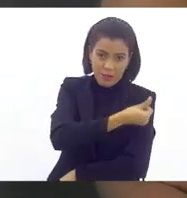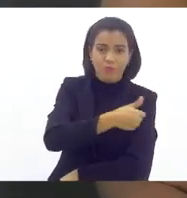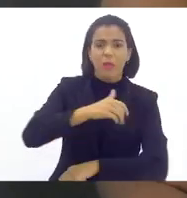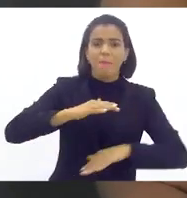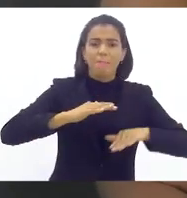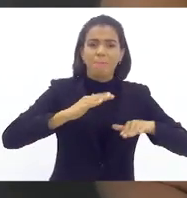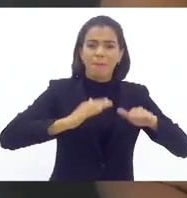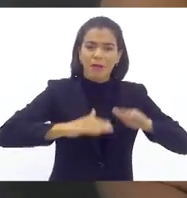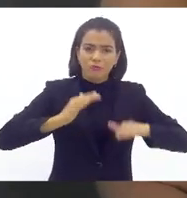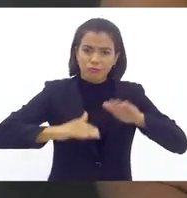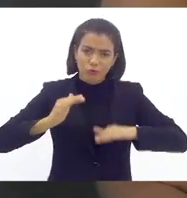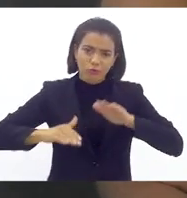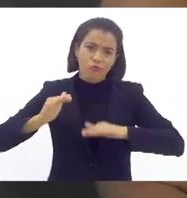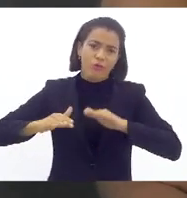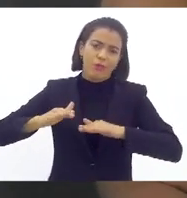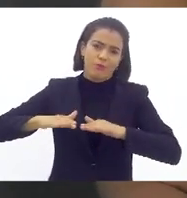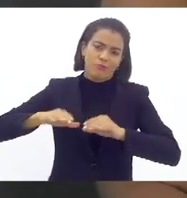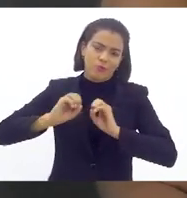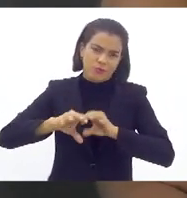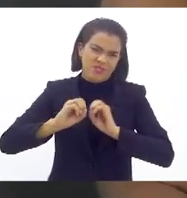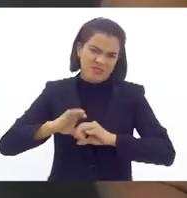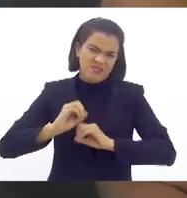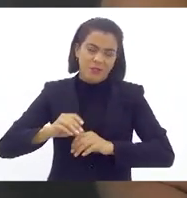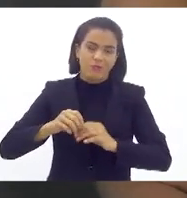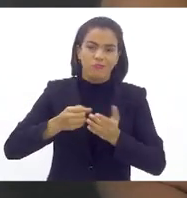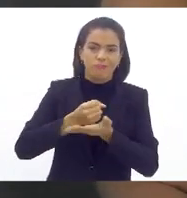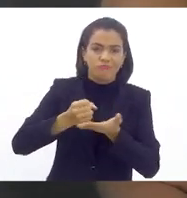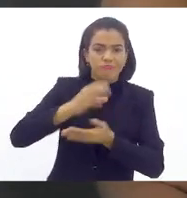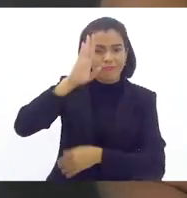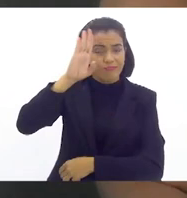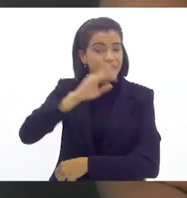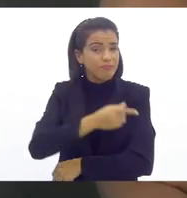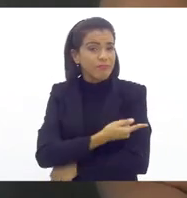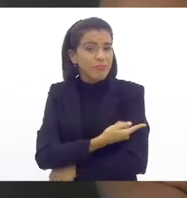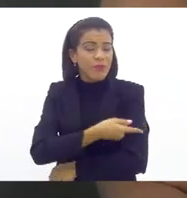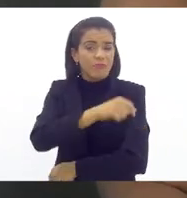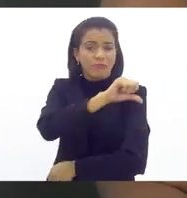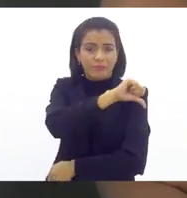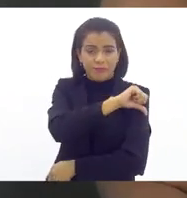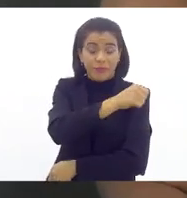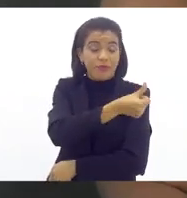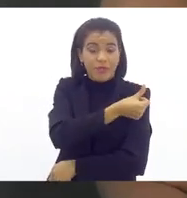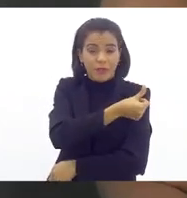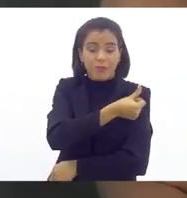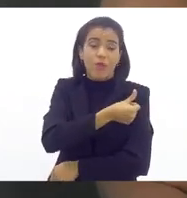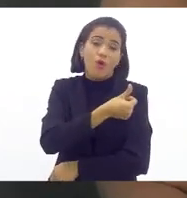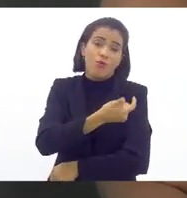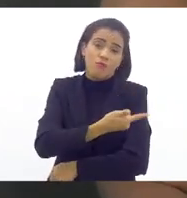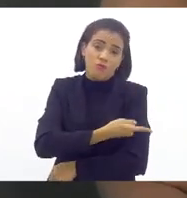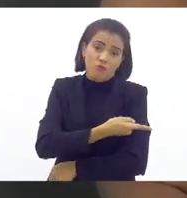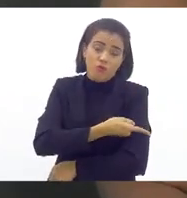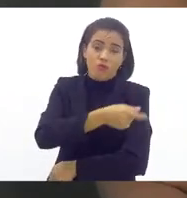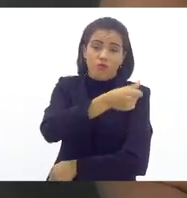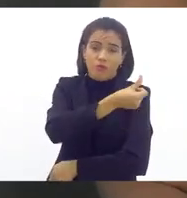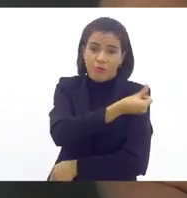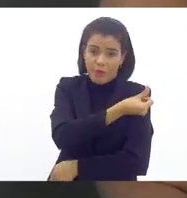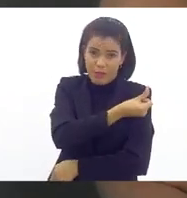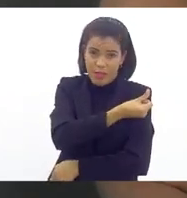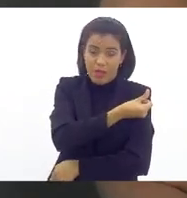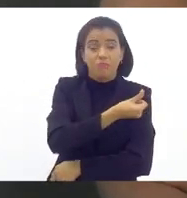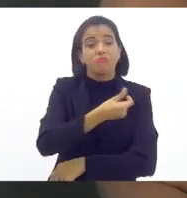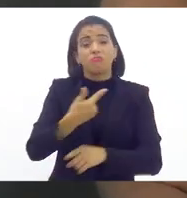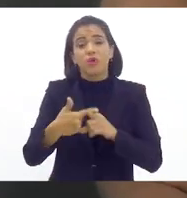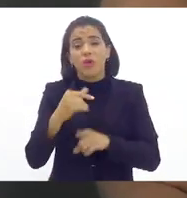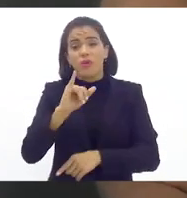e Movimentos para o Ensino Fundamental, estamos planejando também formação para o Fundamental 1, porque o IATI é para o Fundamental